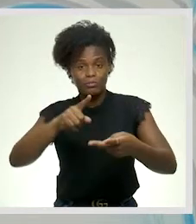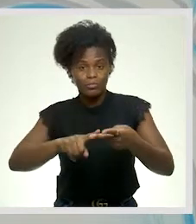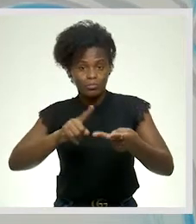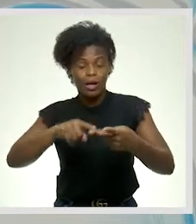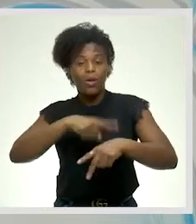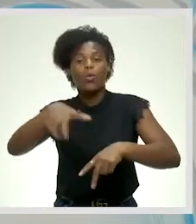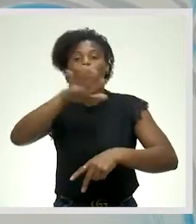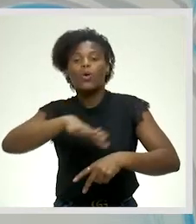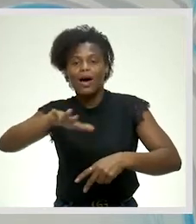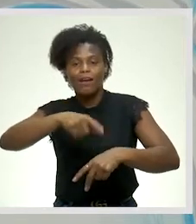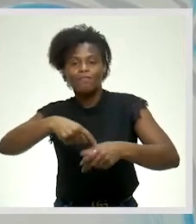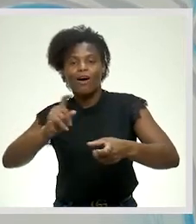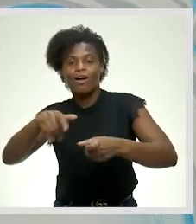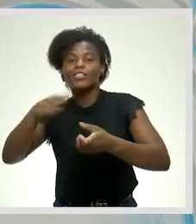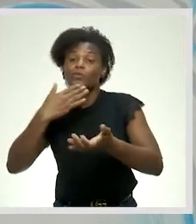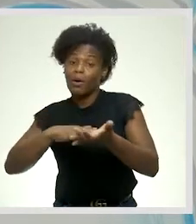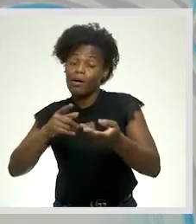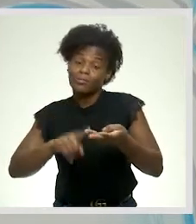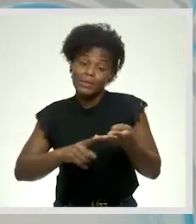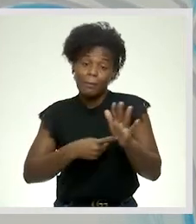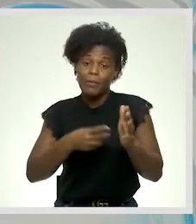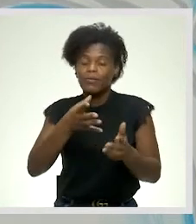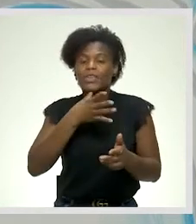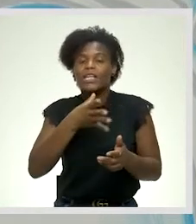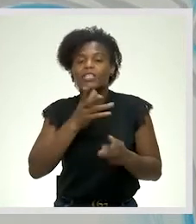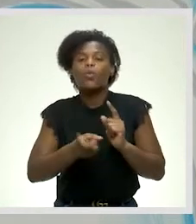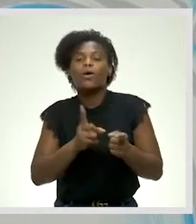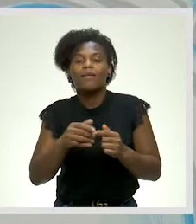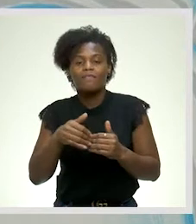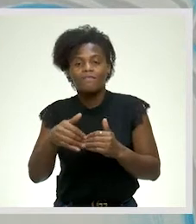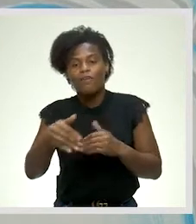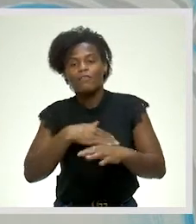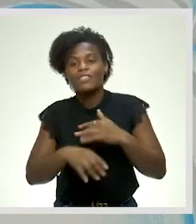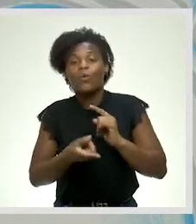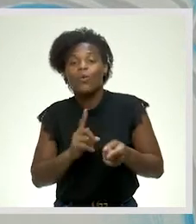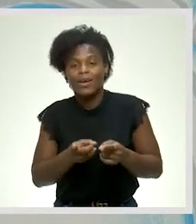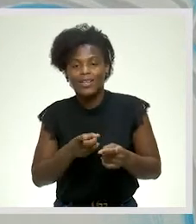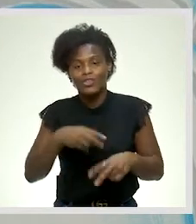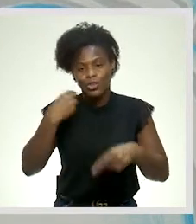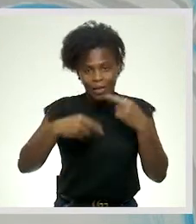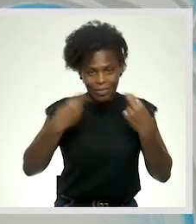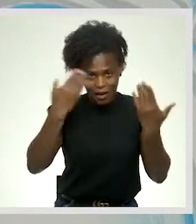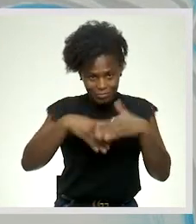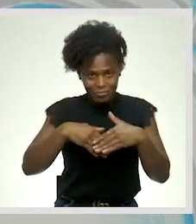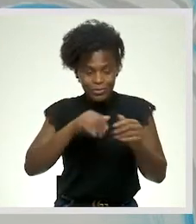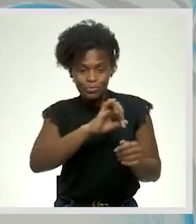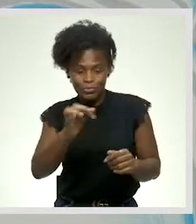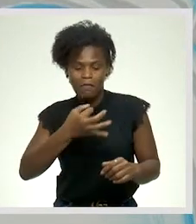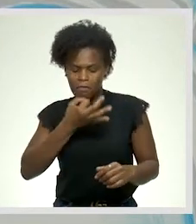deu lugar fora de casa e você referiu o que é que vão fazer, jantar. Então, você